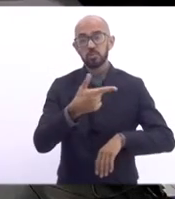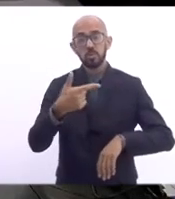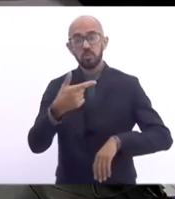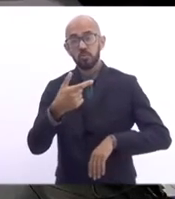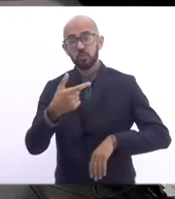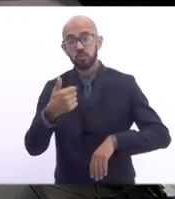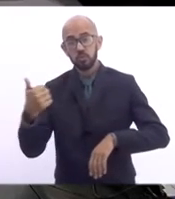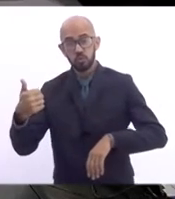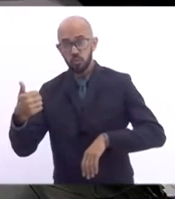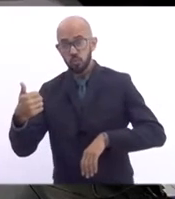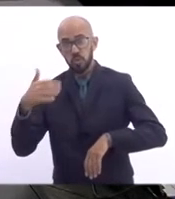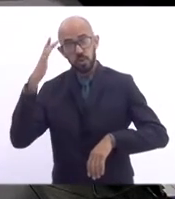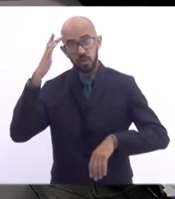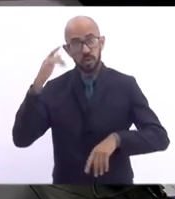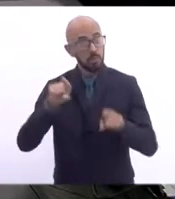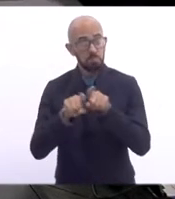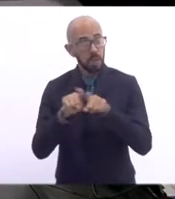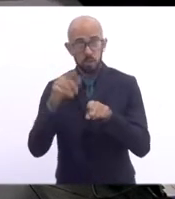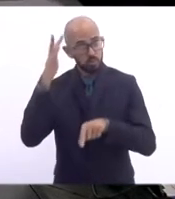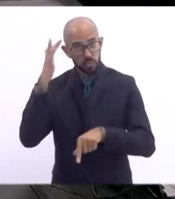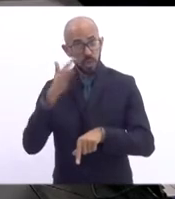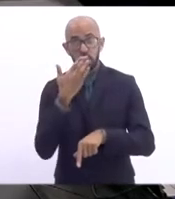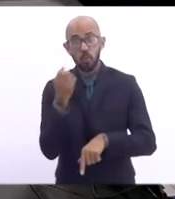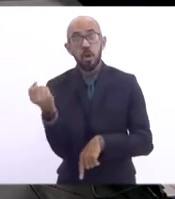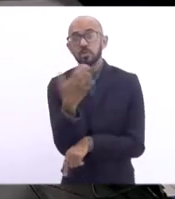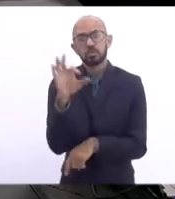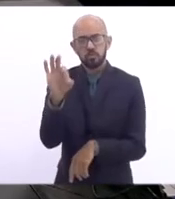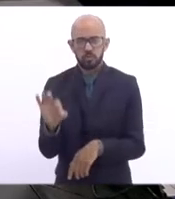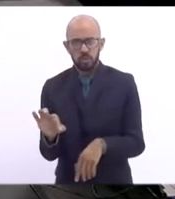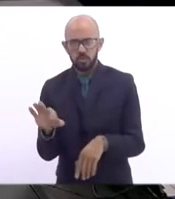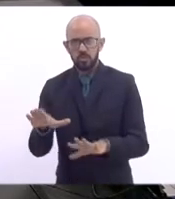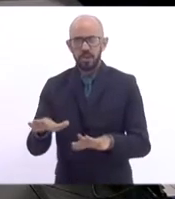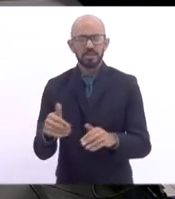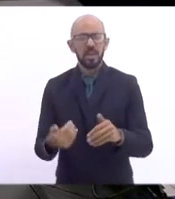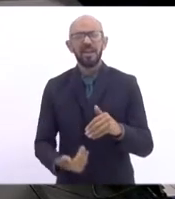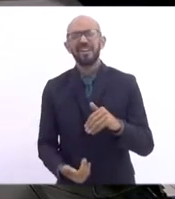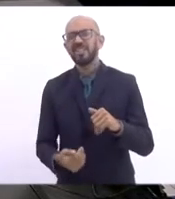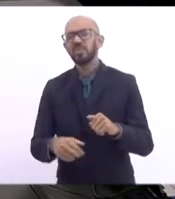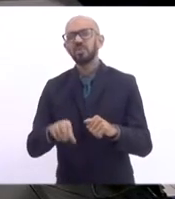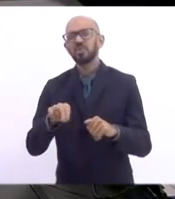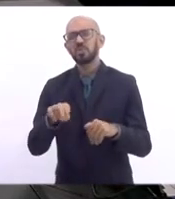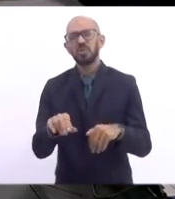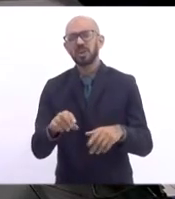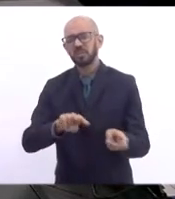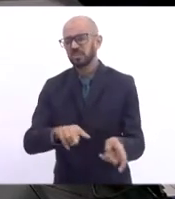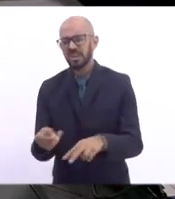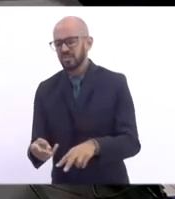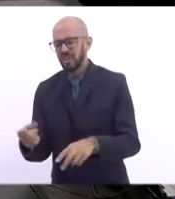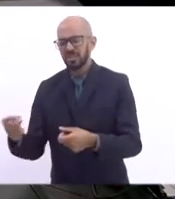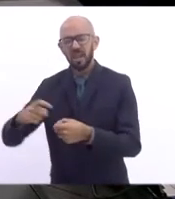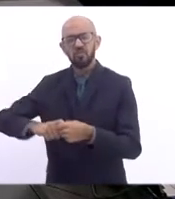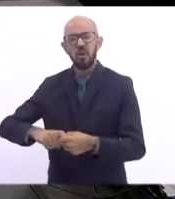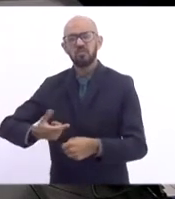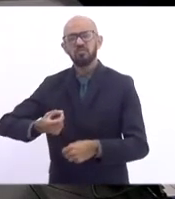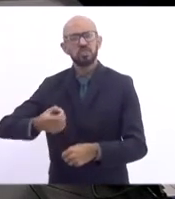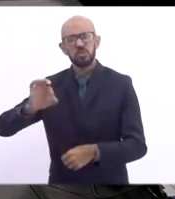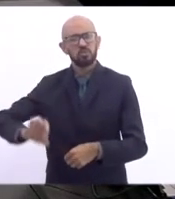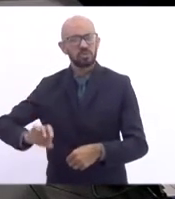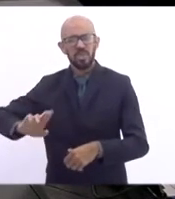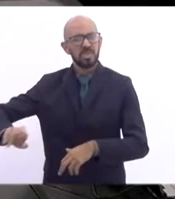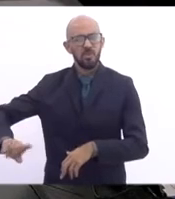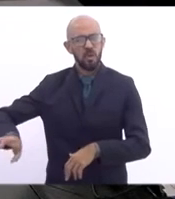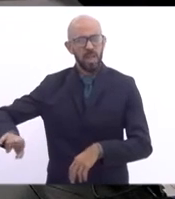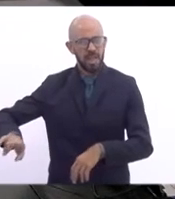costuma dizer que não transfere nem Vinte por cento tem um desses 180